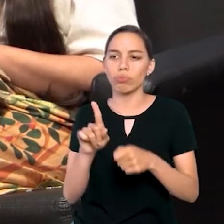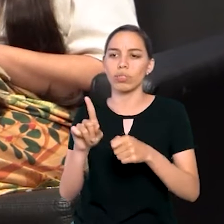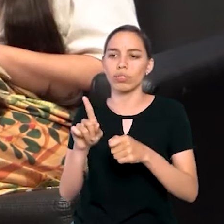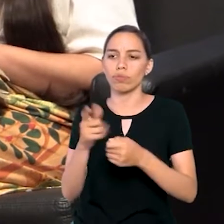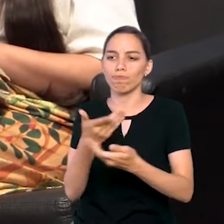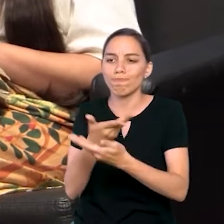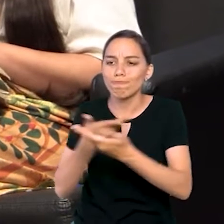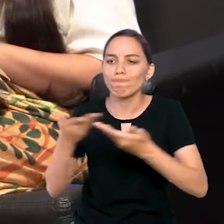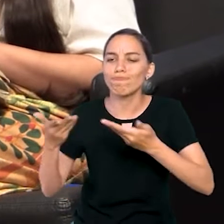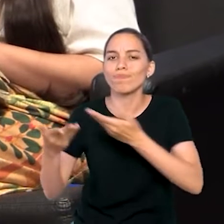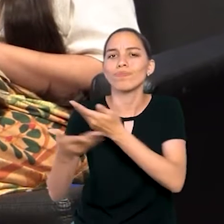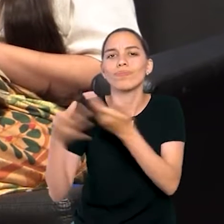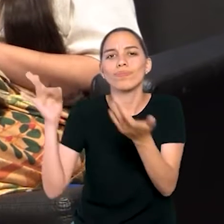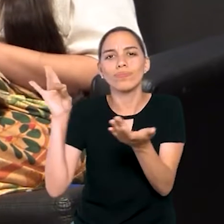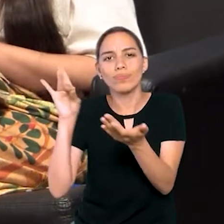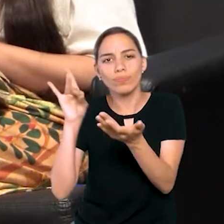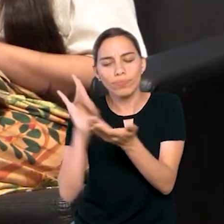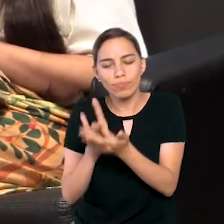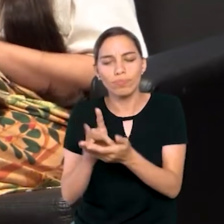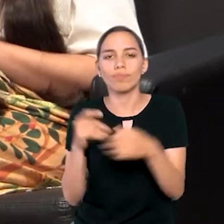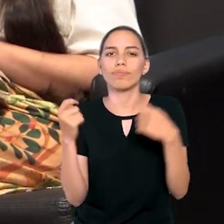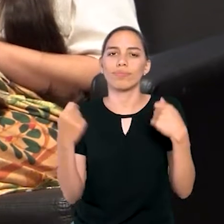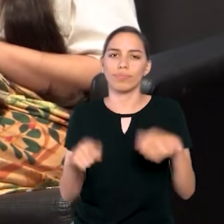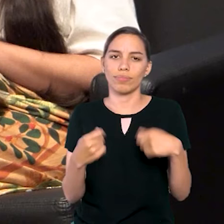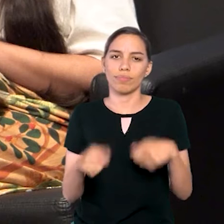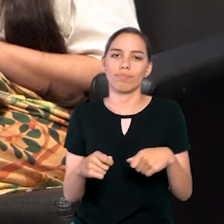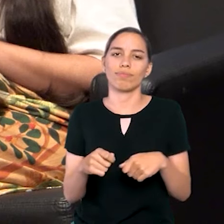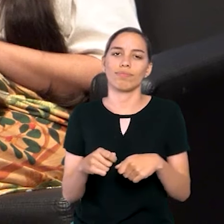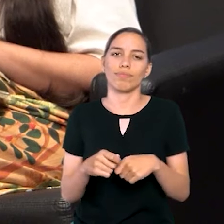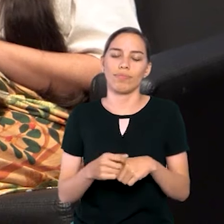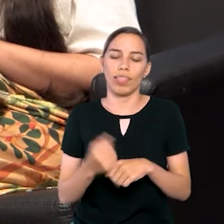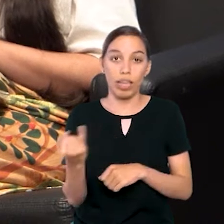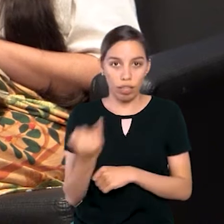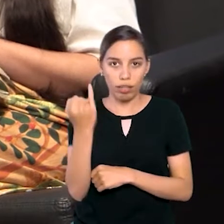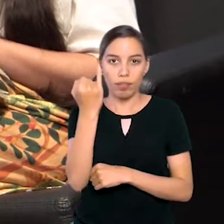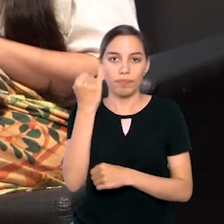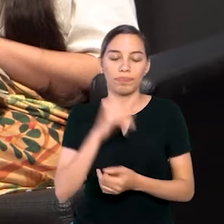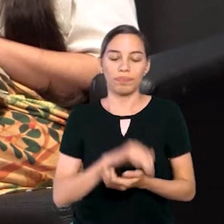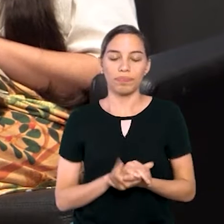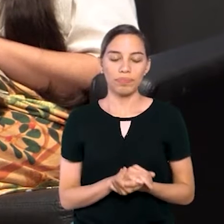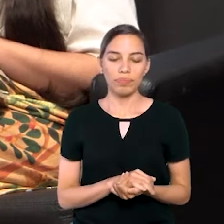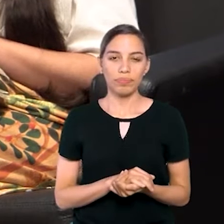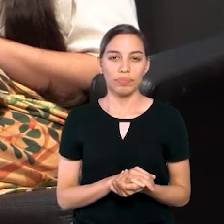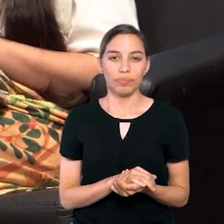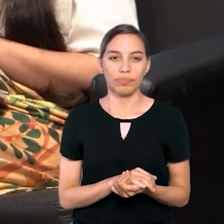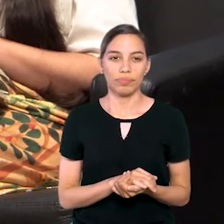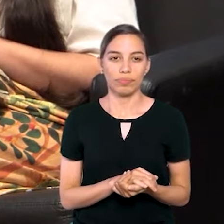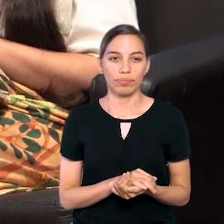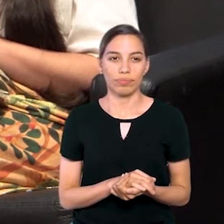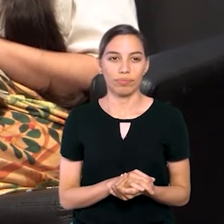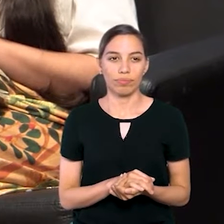é fundamental, né, dentro desse processo. E aí eu queria também